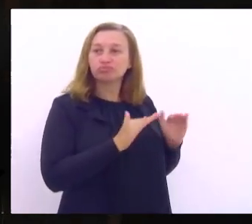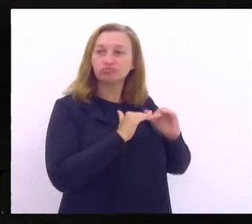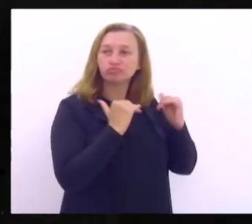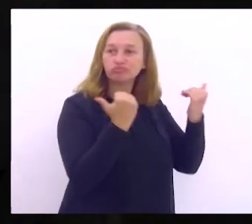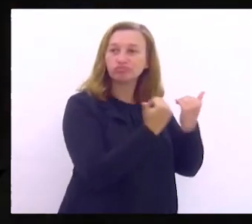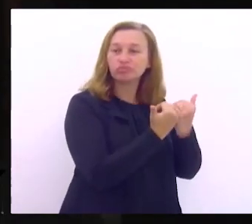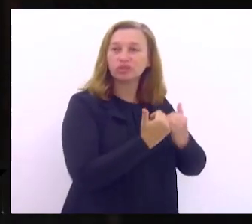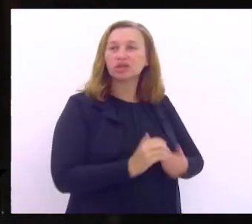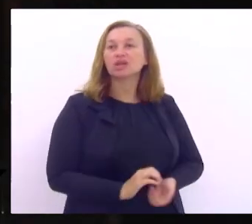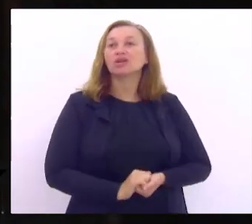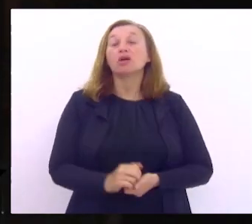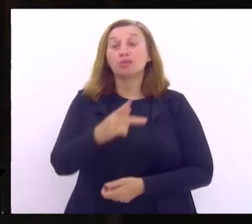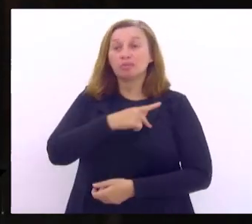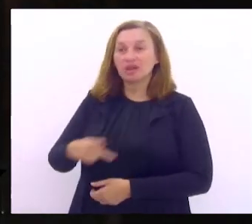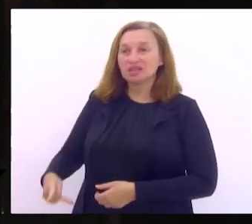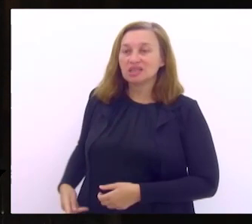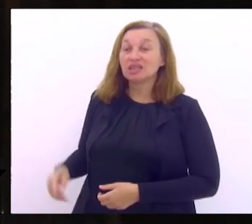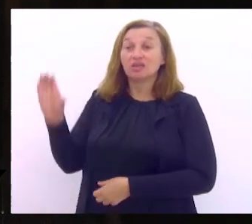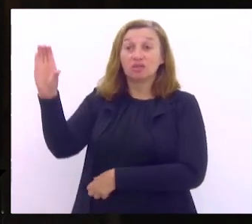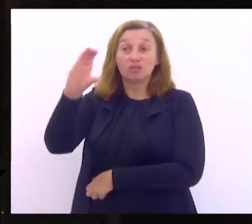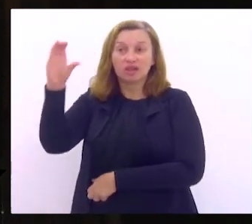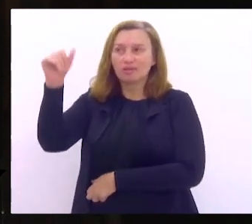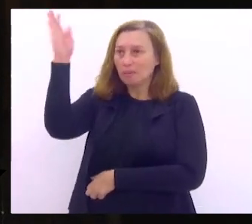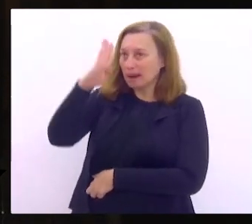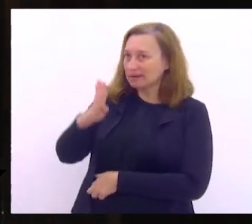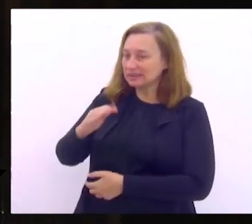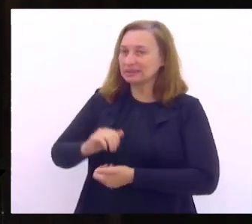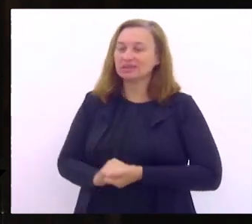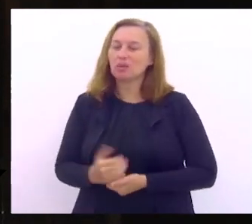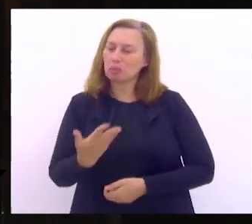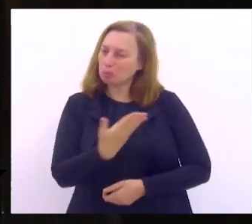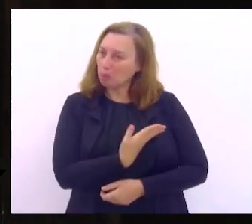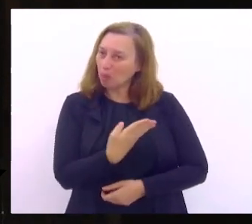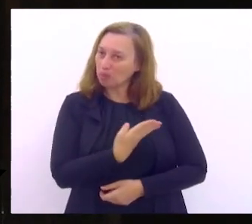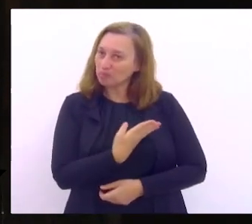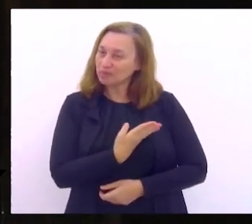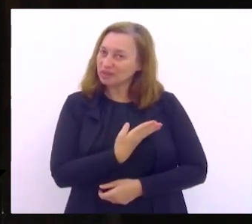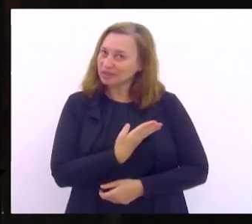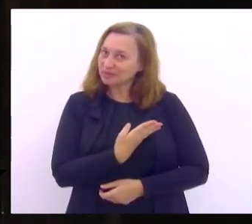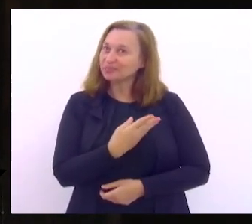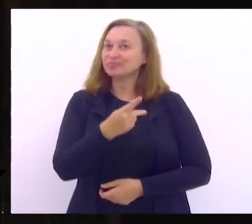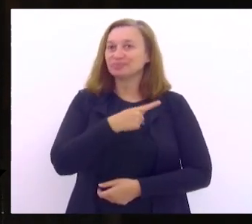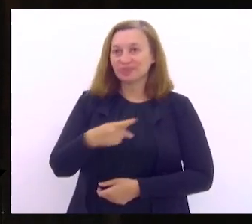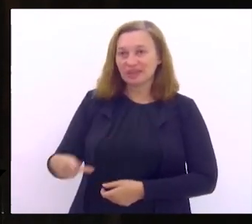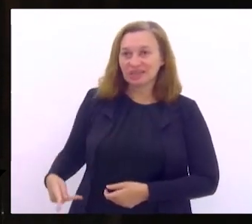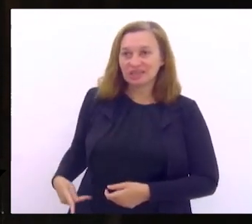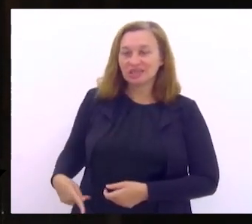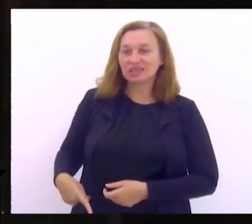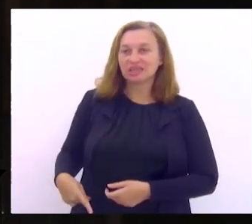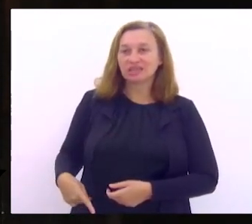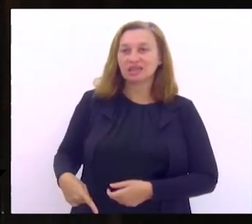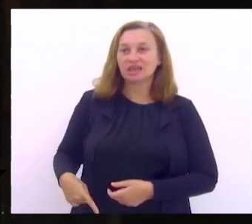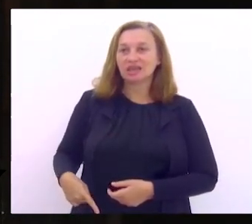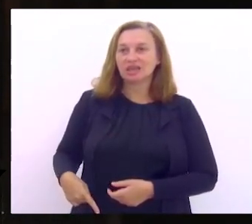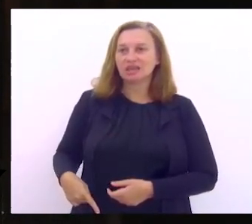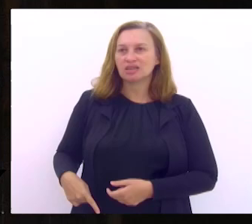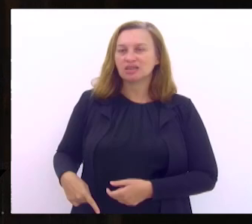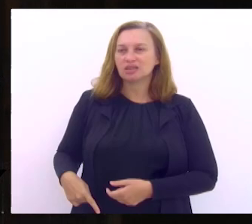do presidente da Confederação Brasileira, meu amigo, presidente da Sul-Americana,